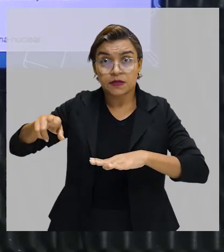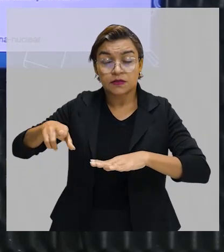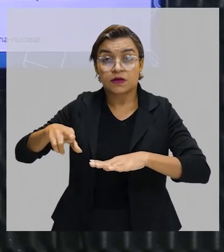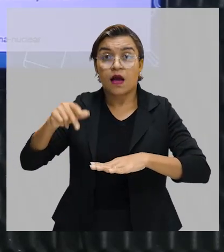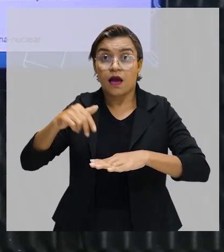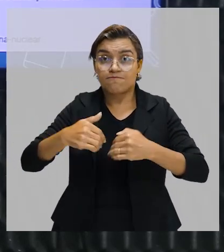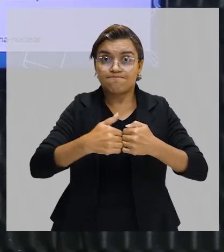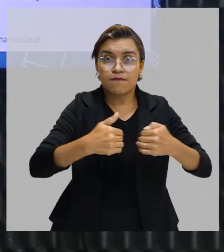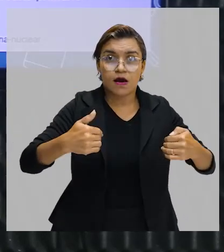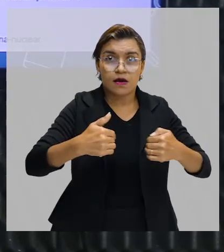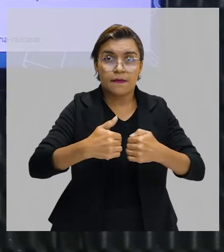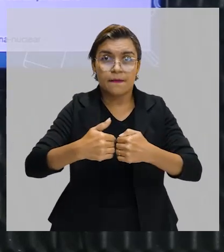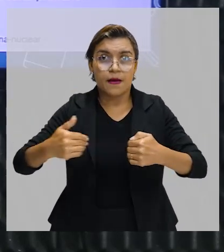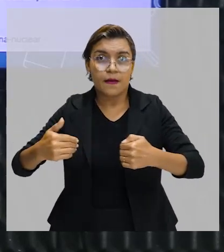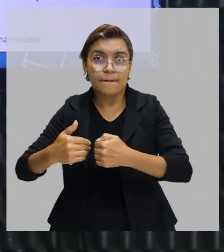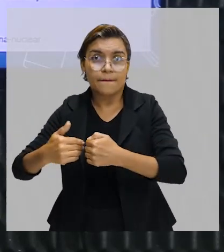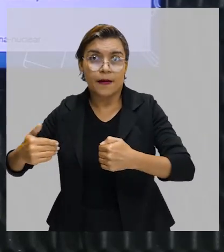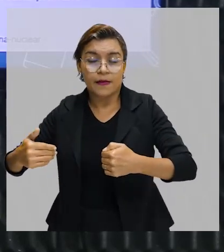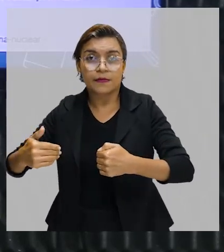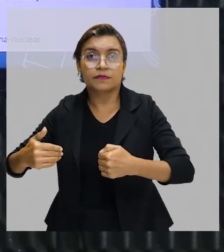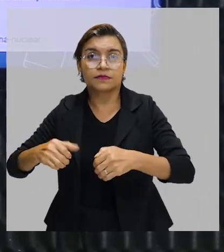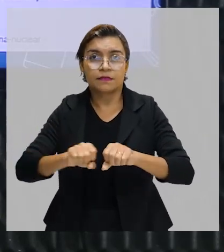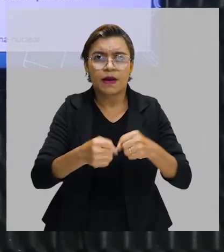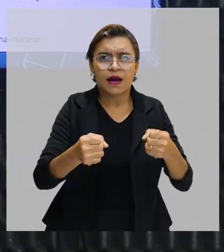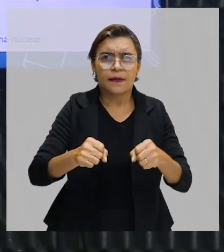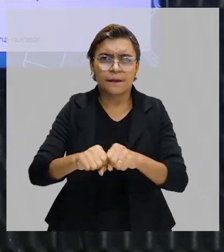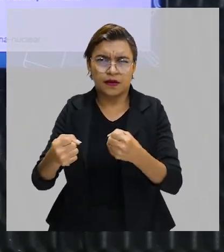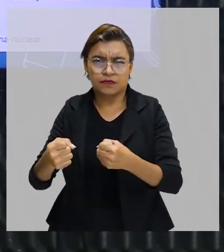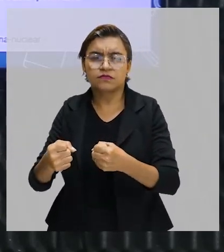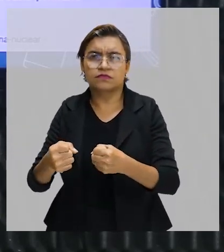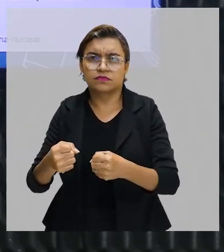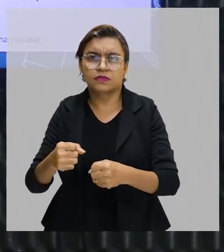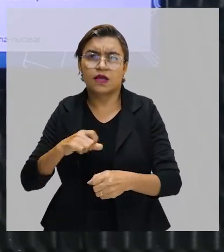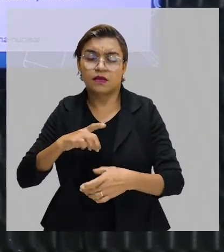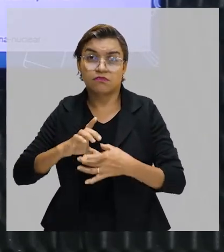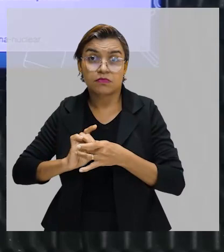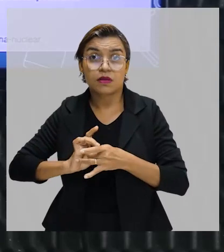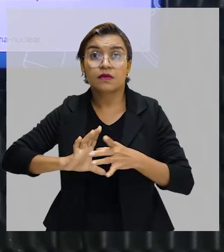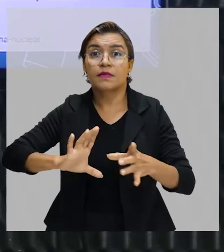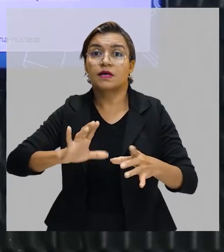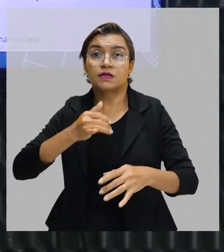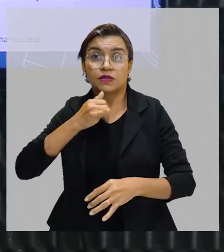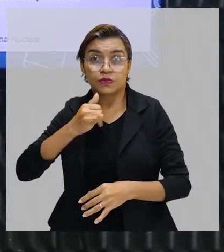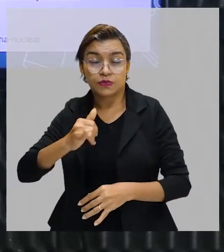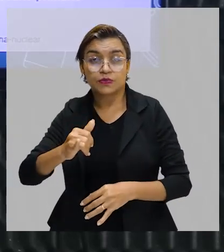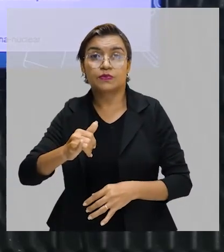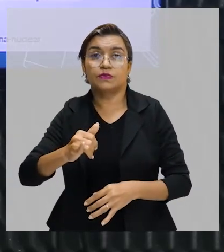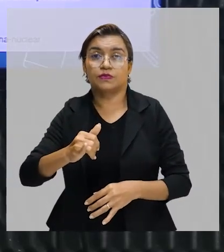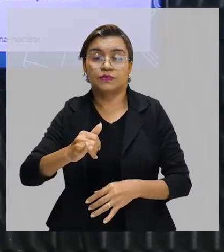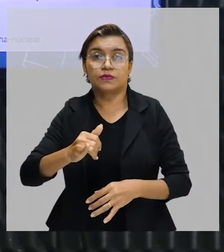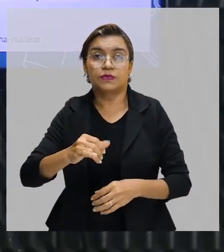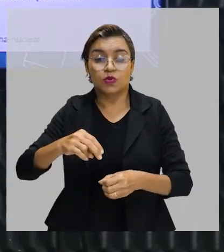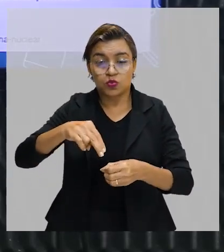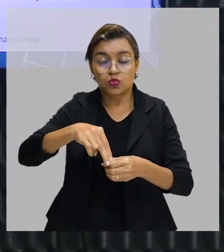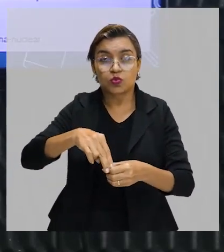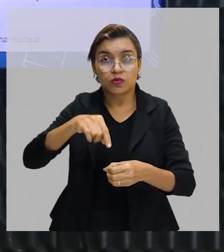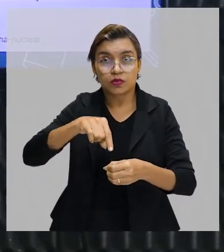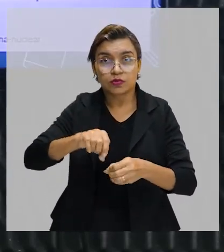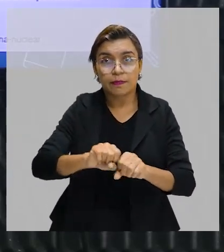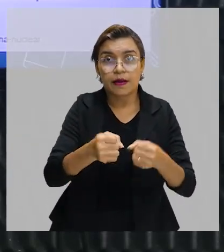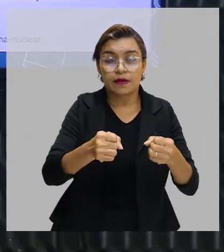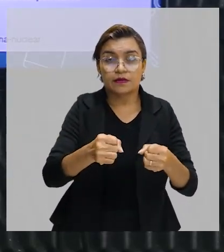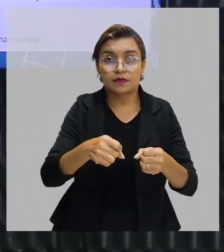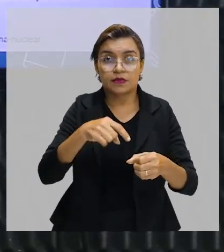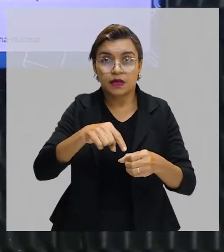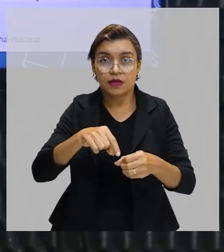fissionadas, certo? São quebradas, né? Nós temos a liberação aí de energia através da quebra desses núcleos que estão nesse